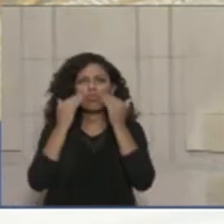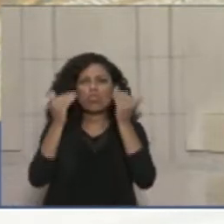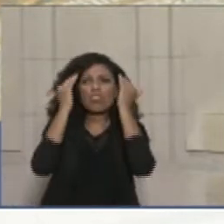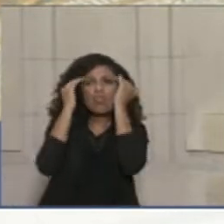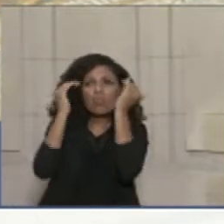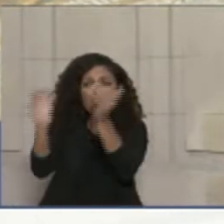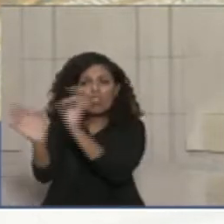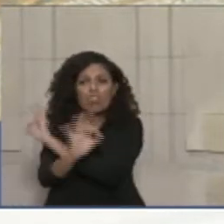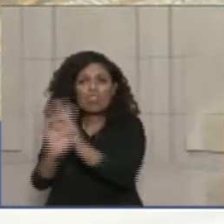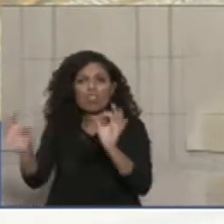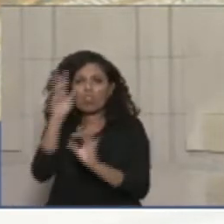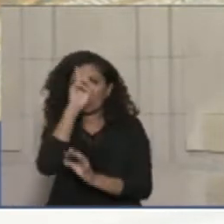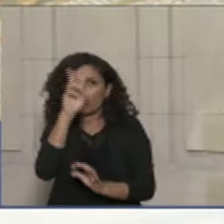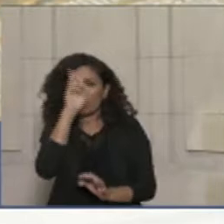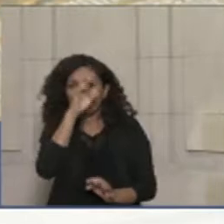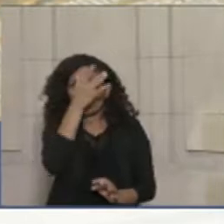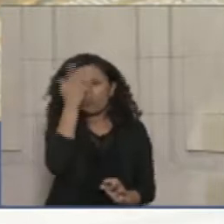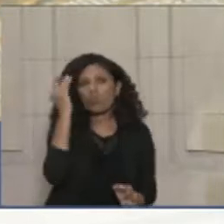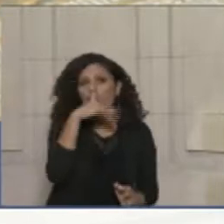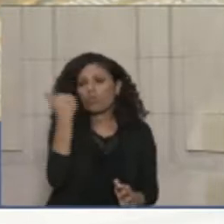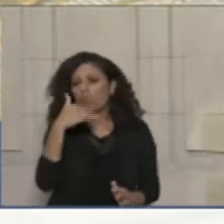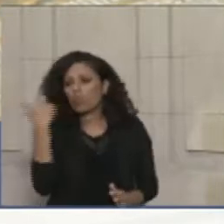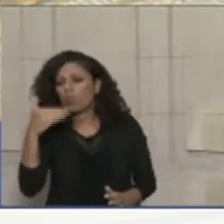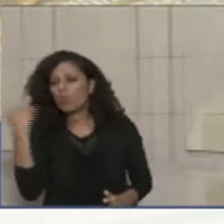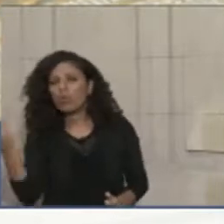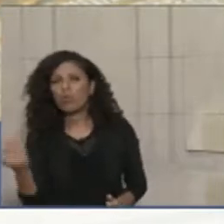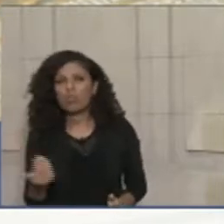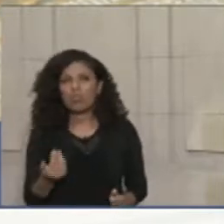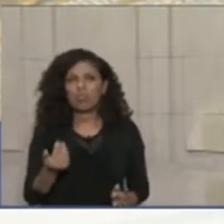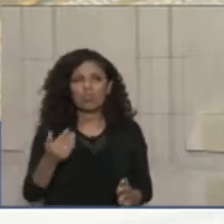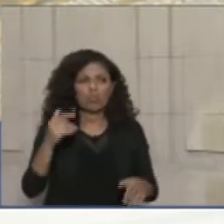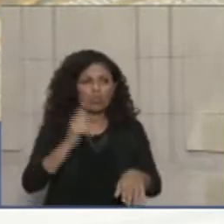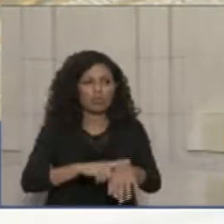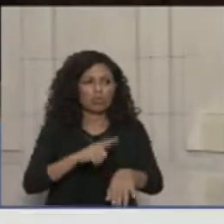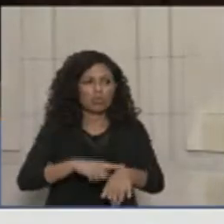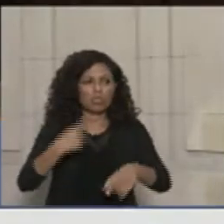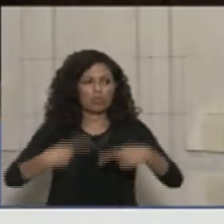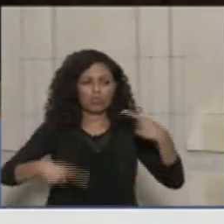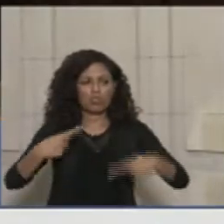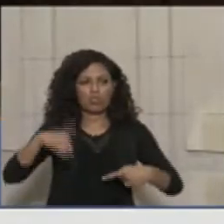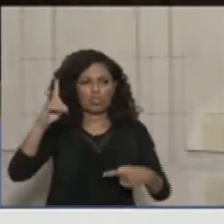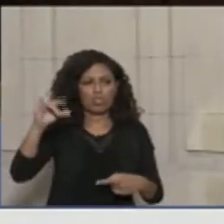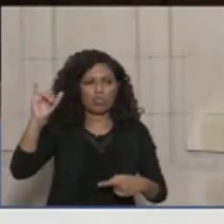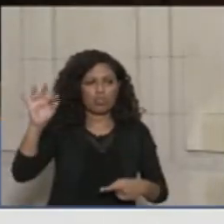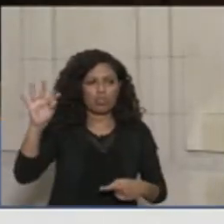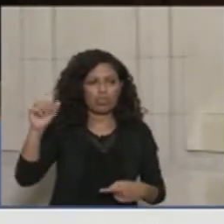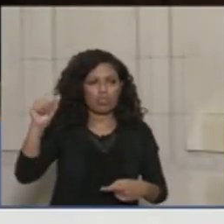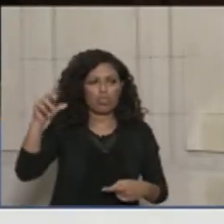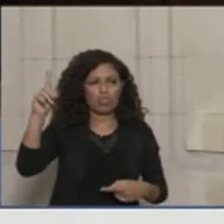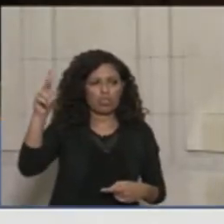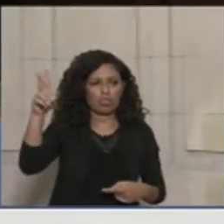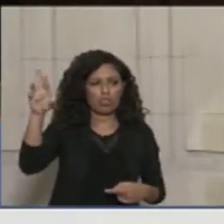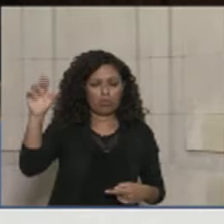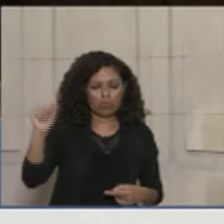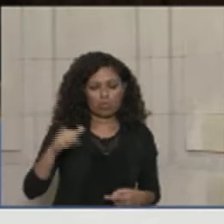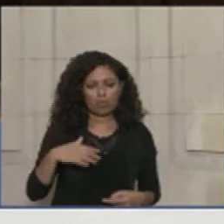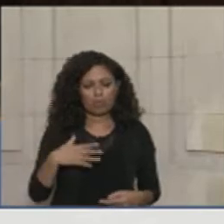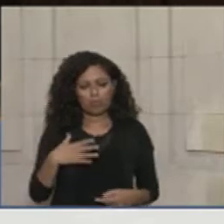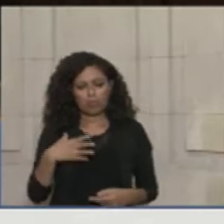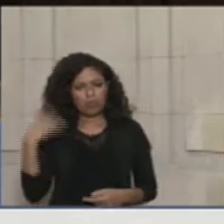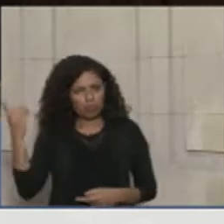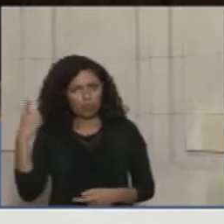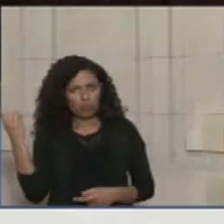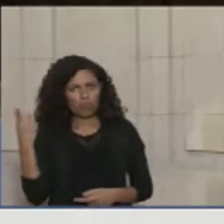foram aí dizimadas durante a ditadura militar. Muito obrigada. Deputada Renata, eu concordo